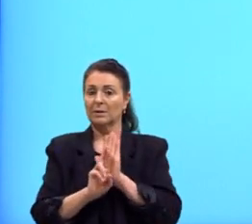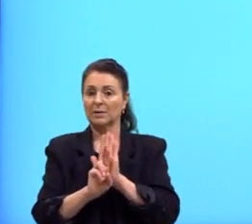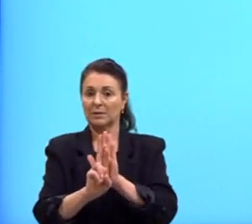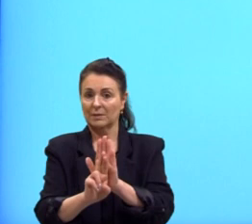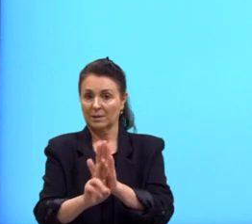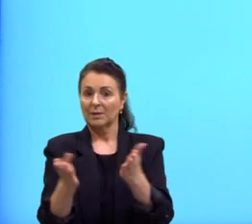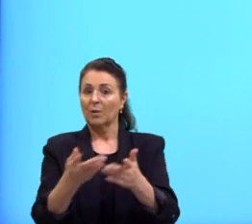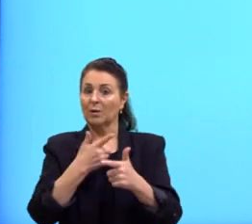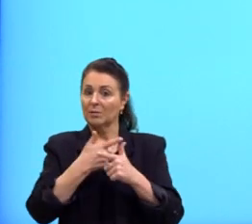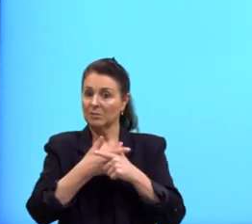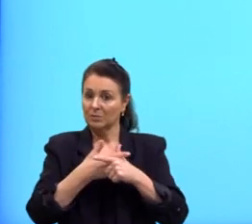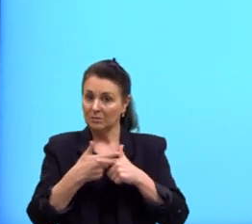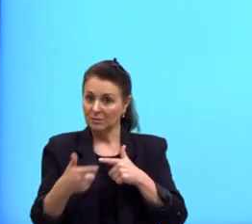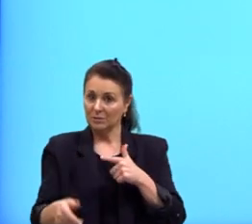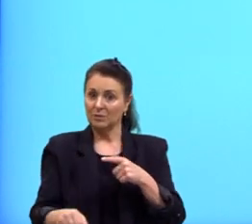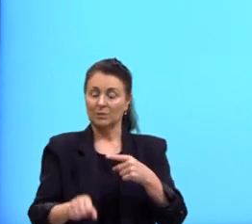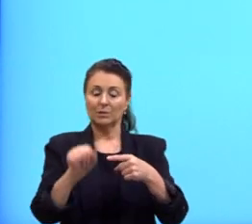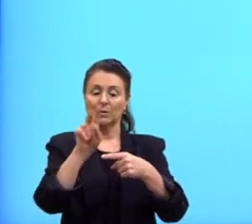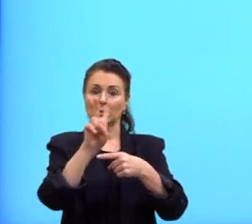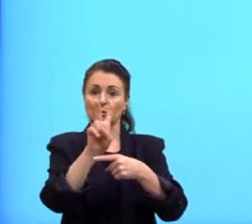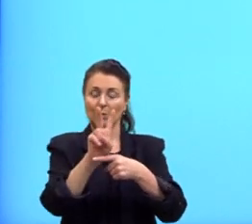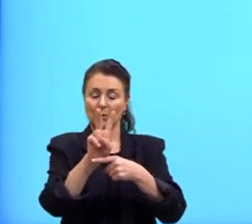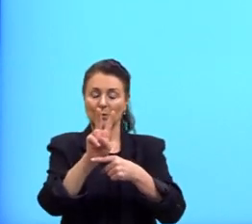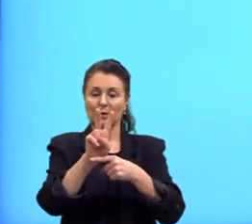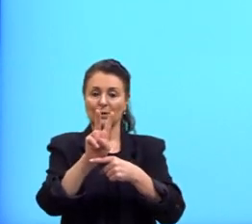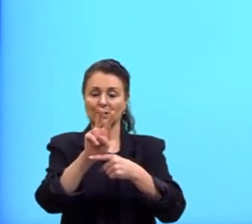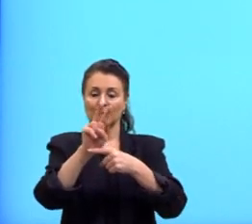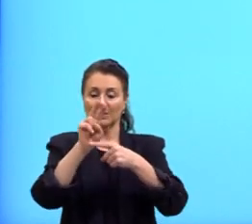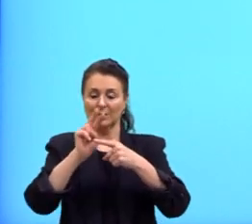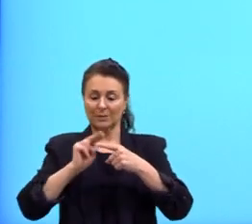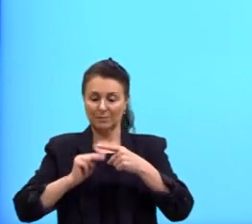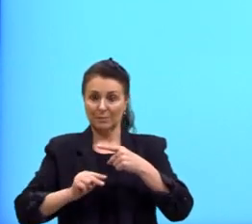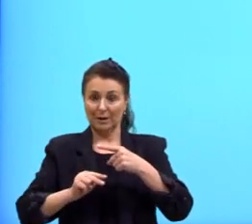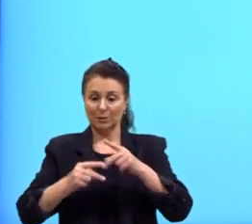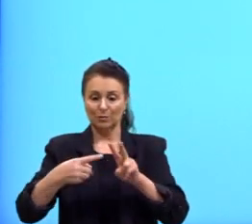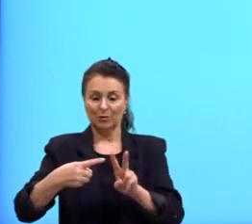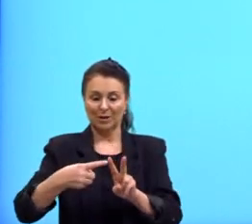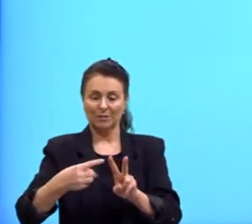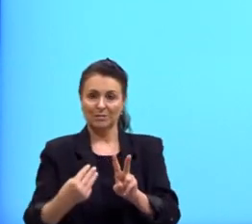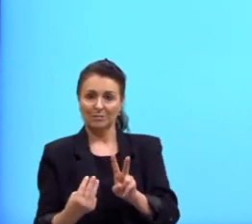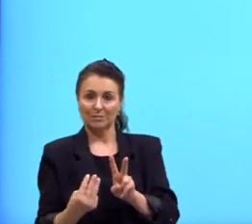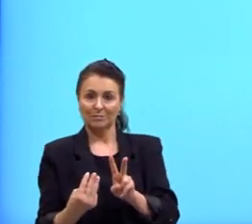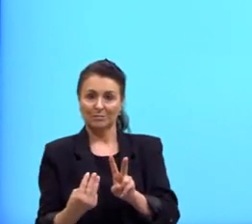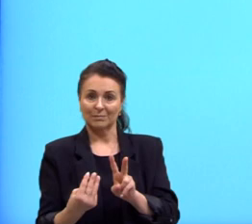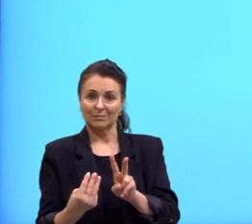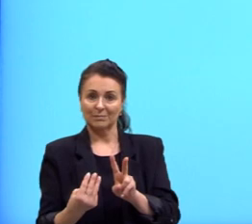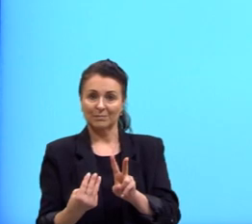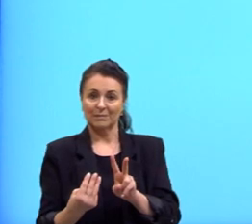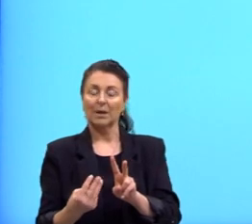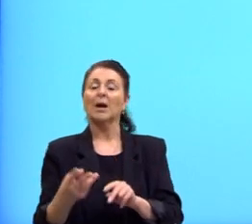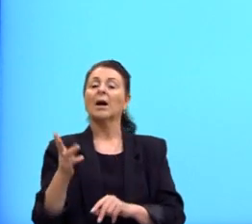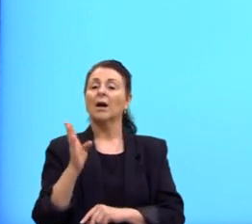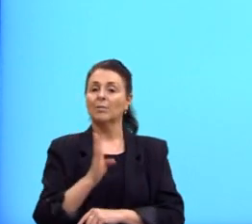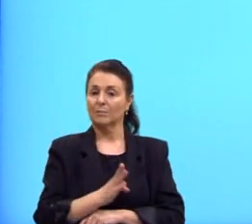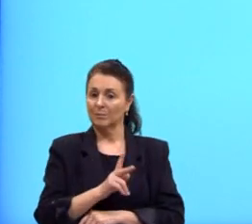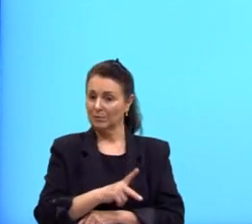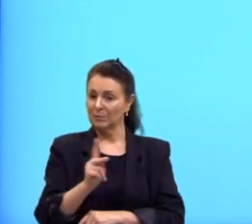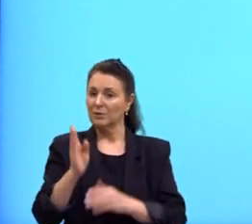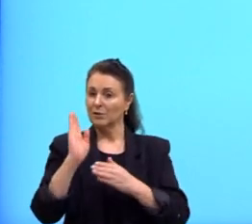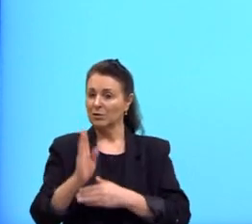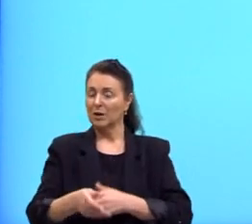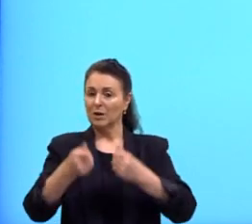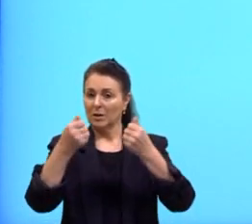pela divisão tão 2 sobre raiz de 3 aqui a gente já trabalhou numa anterior é